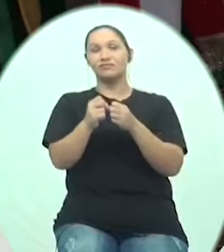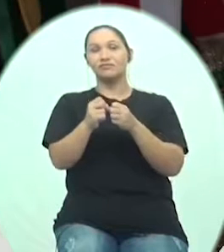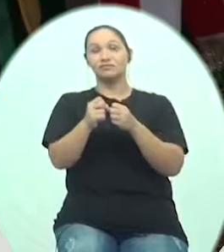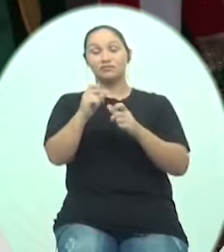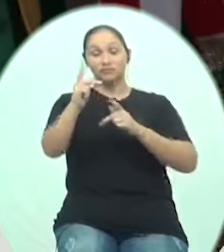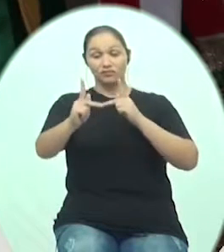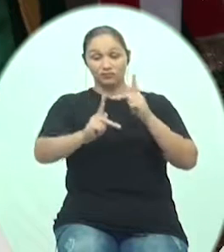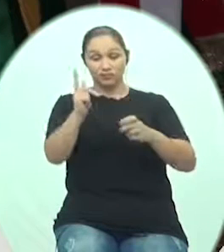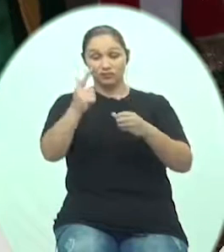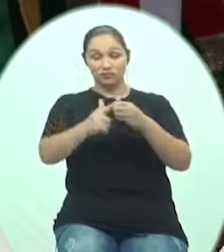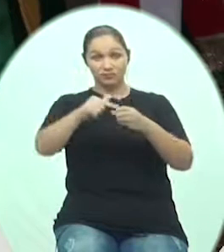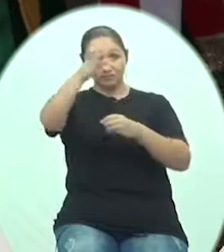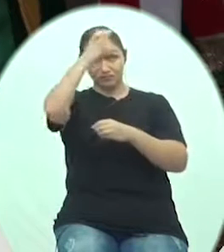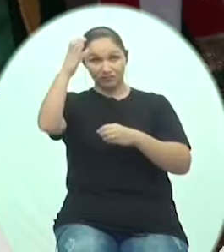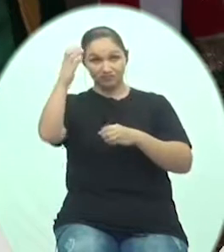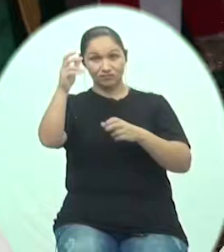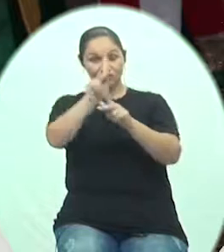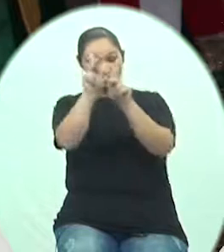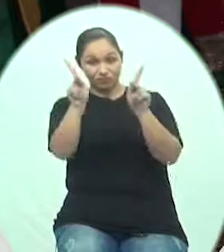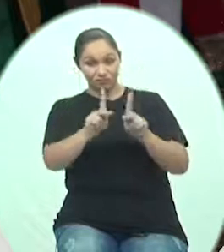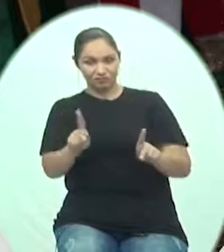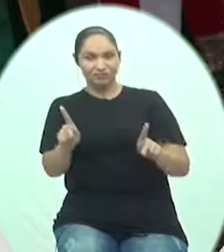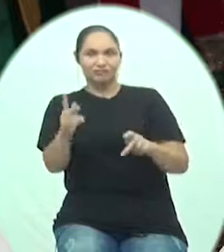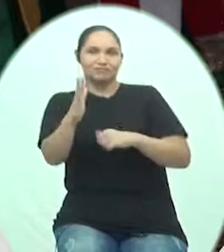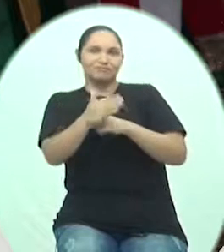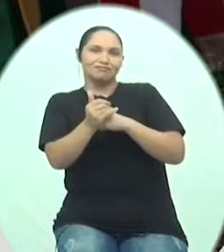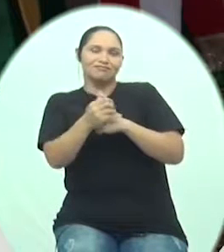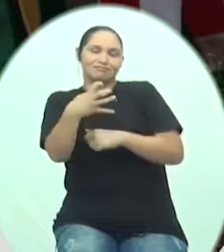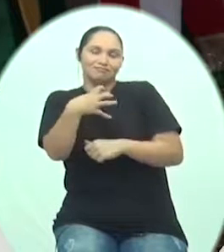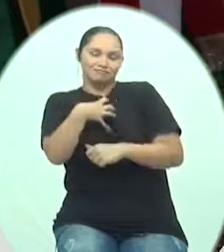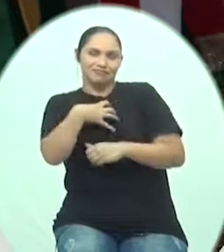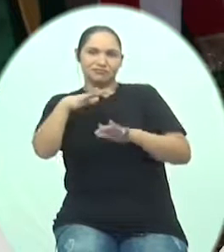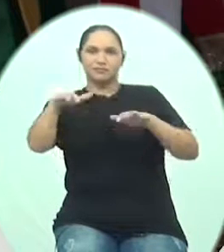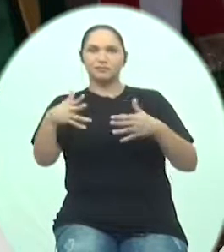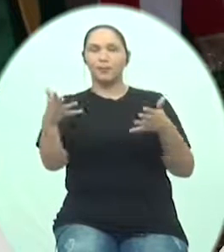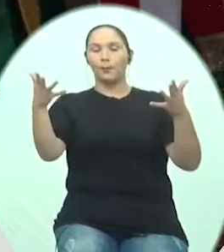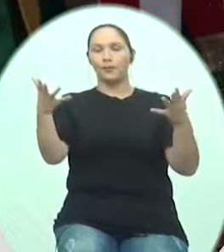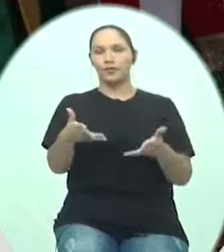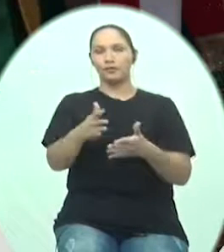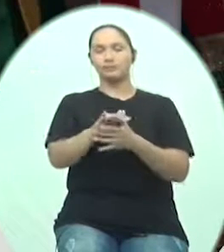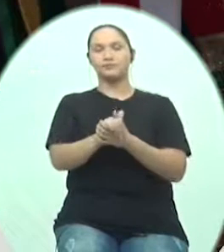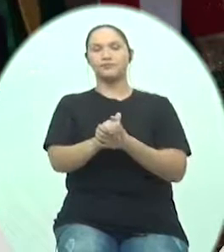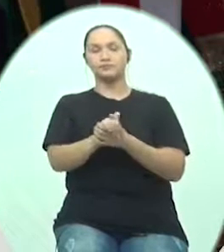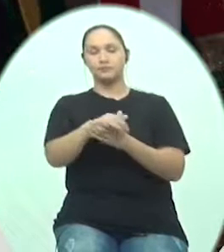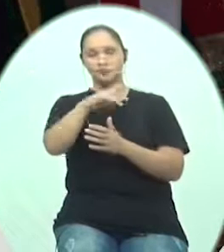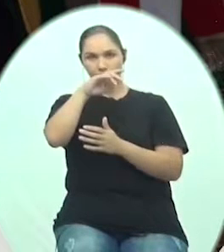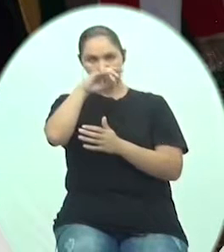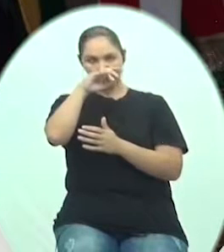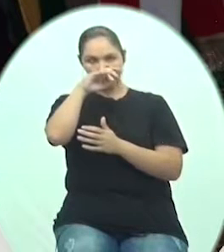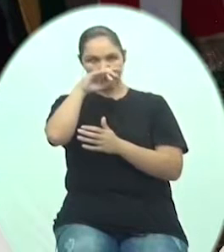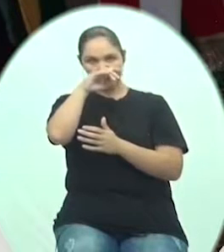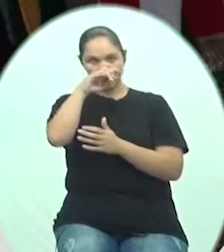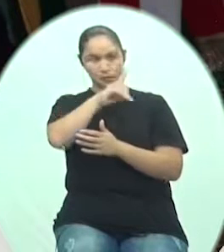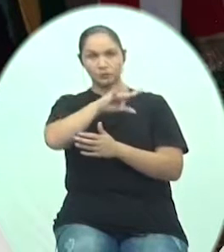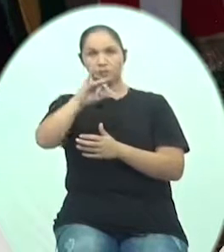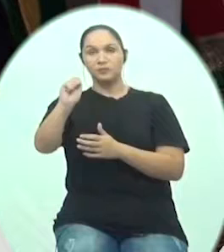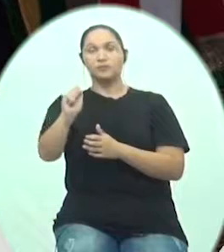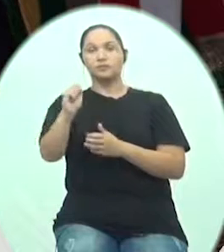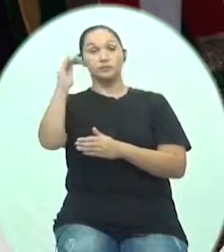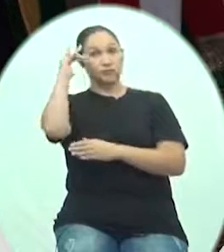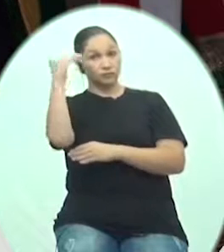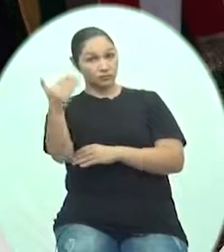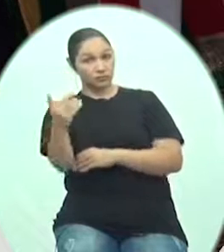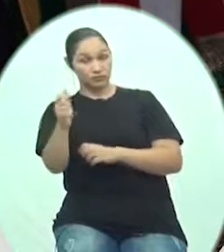seu Zefiro Hoje é um dia de homenagear a rede já pelos 60